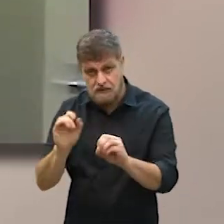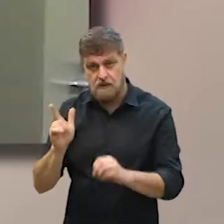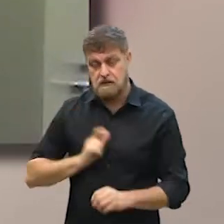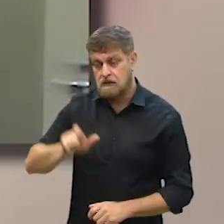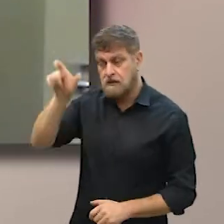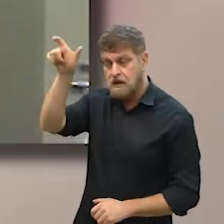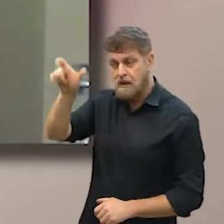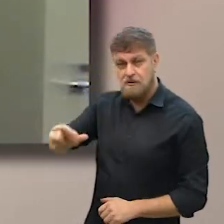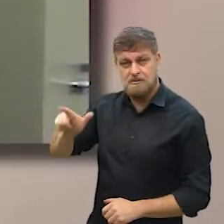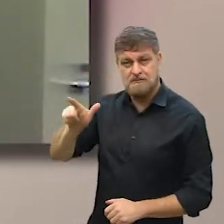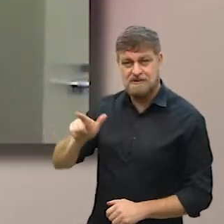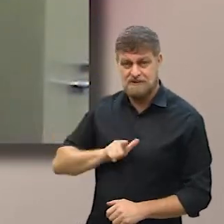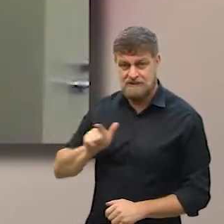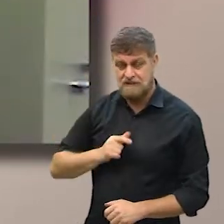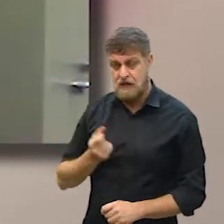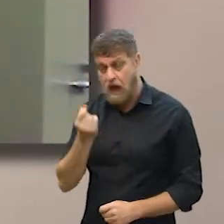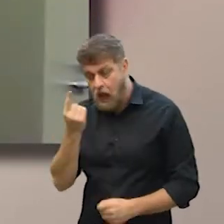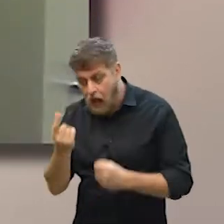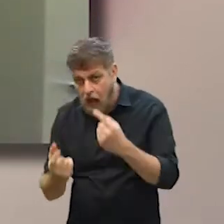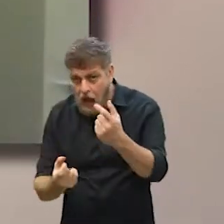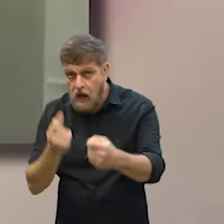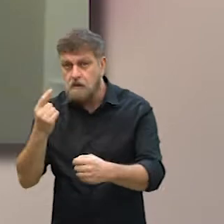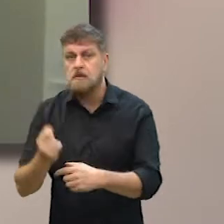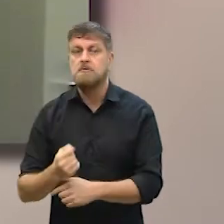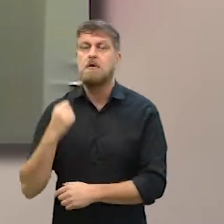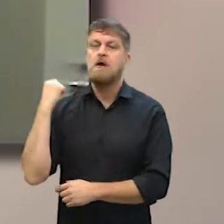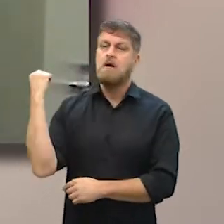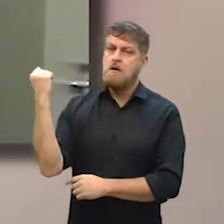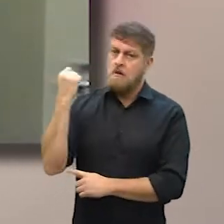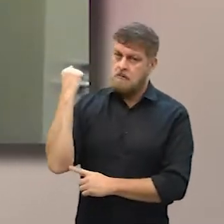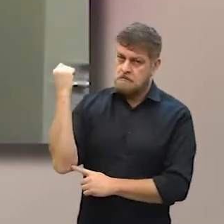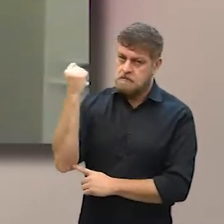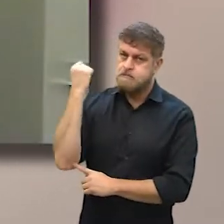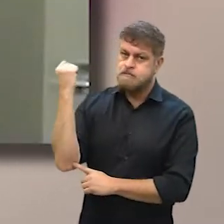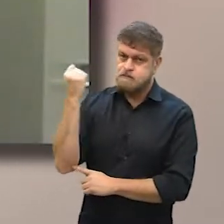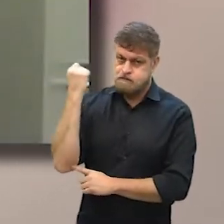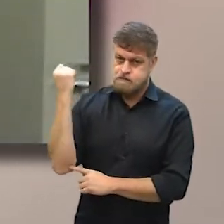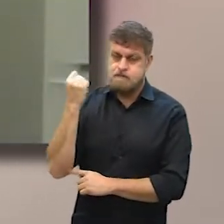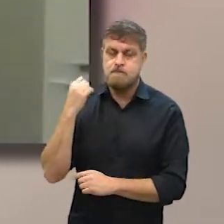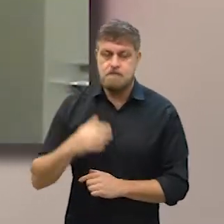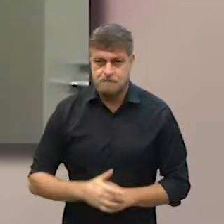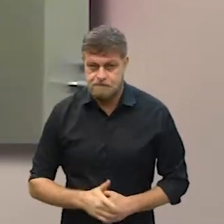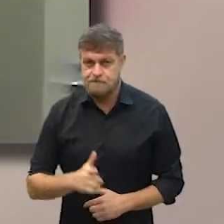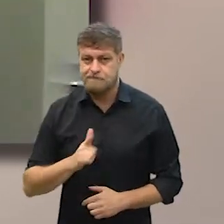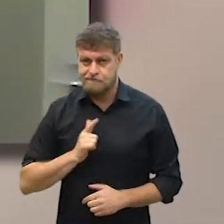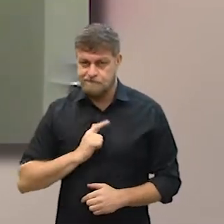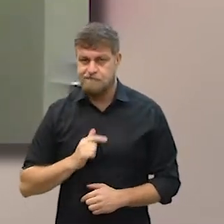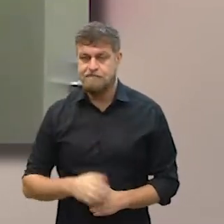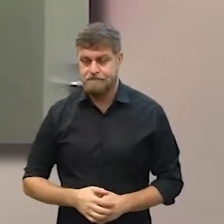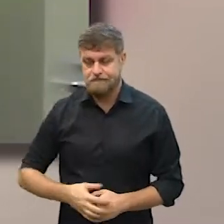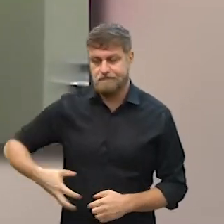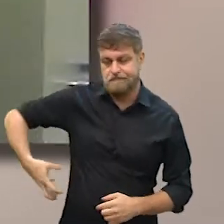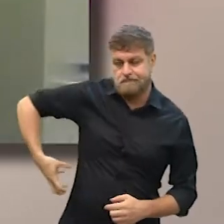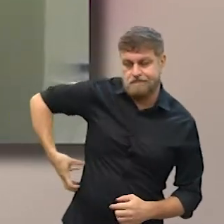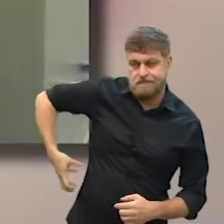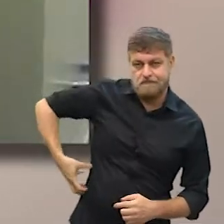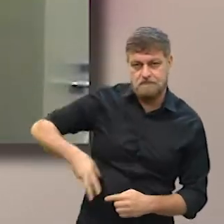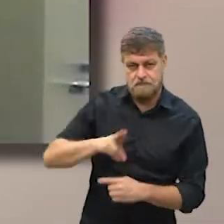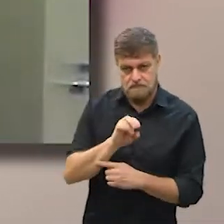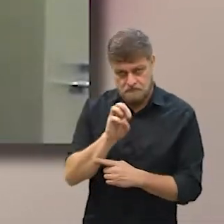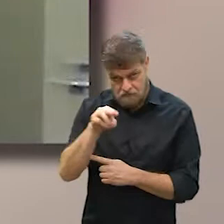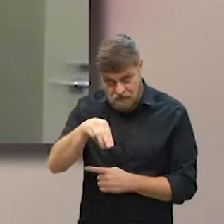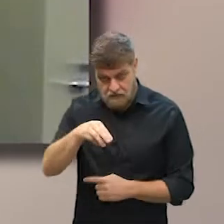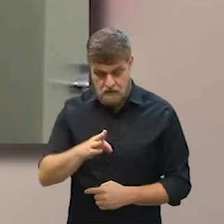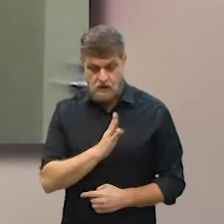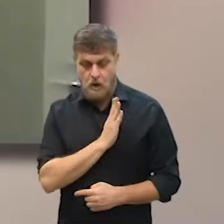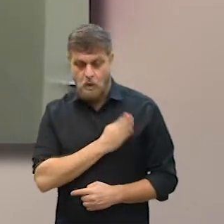para outros quadros que são felizmente raros nas bastante que podem ser bastante graves com acometimento dos rins